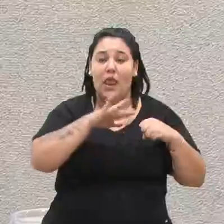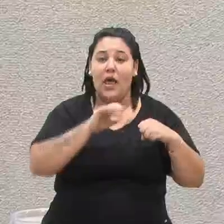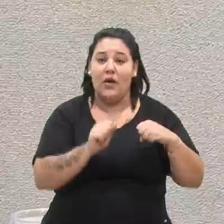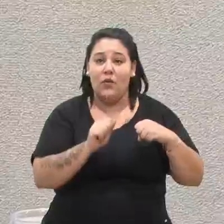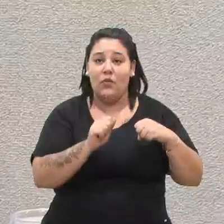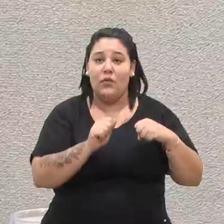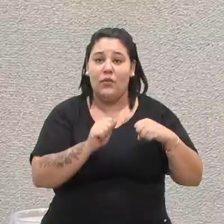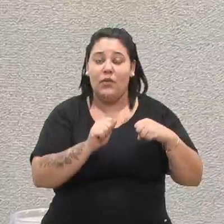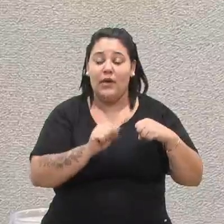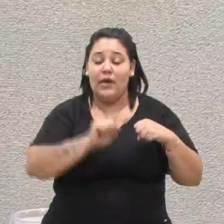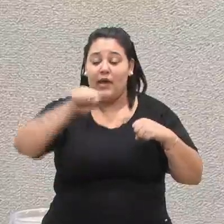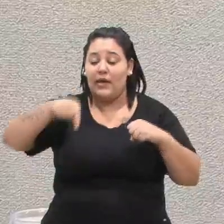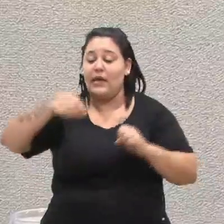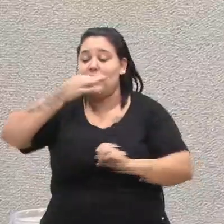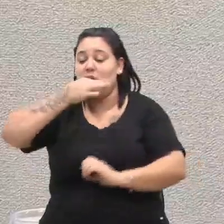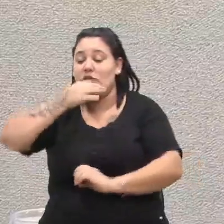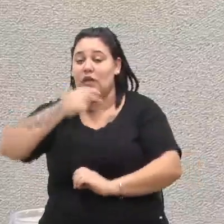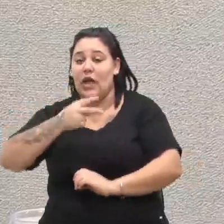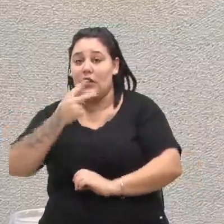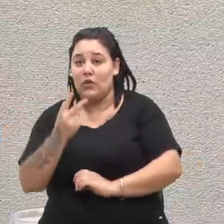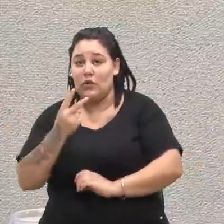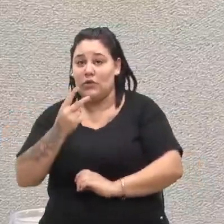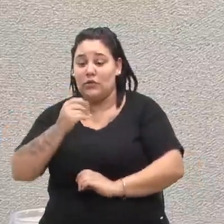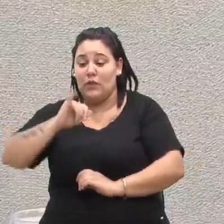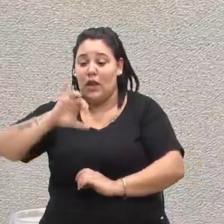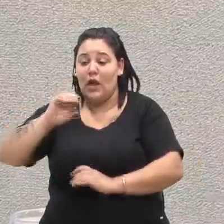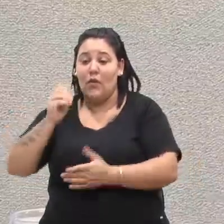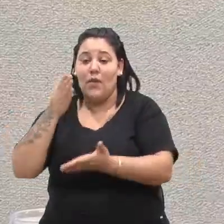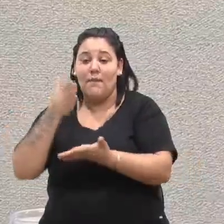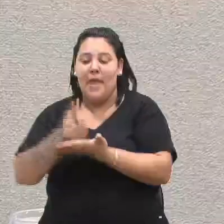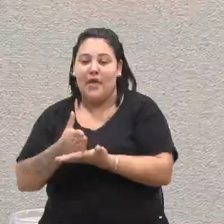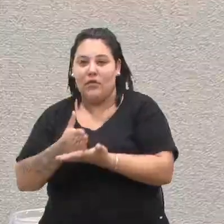2,5. Sendo que a geologia é a mesma.